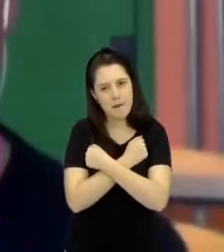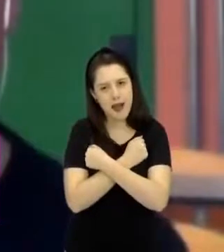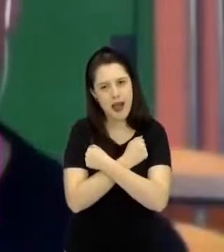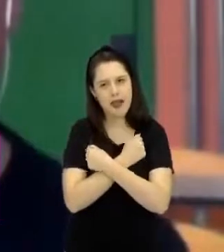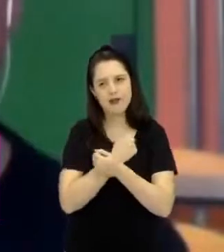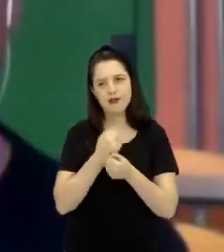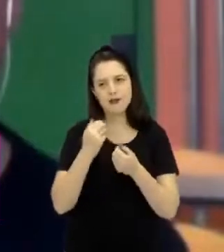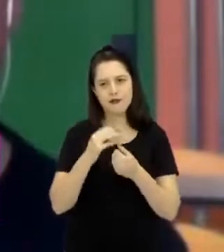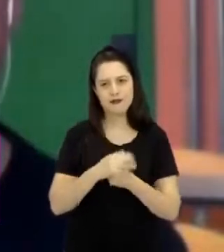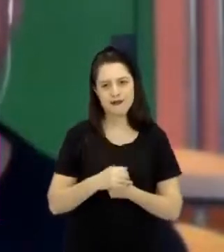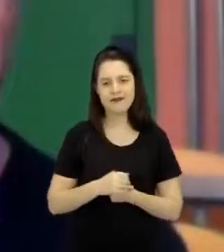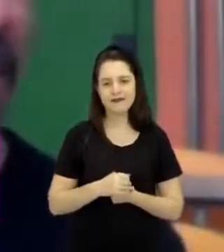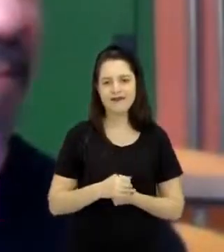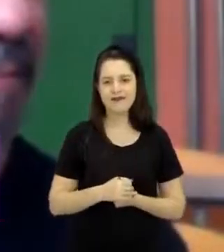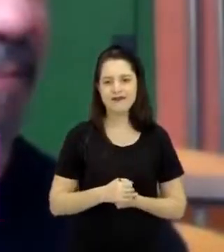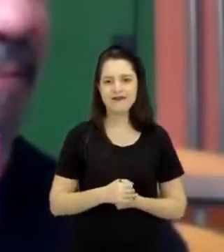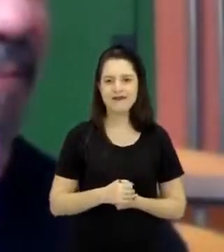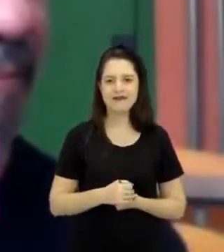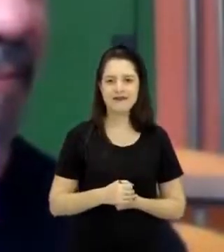finais.